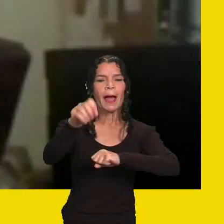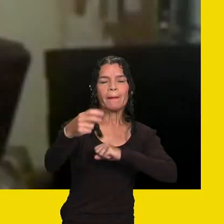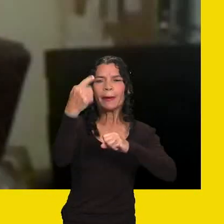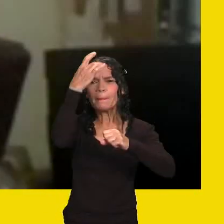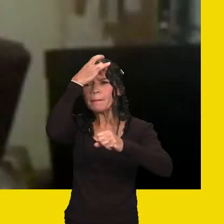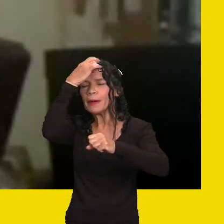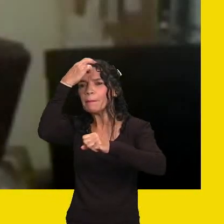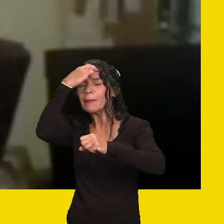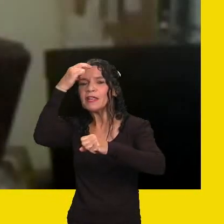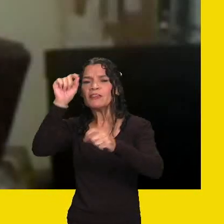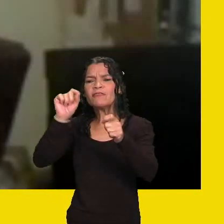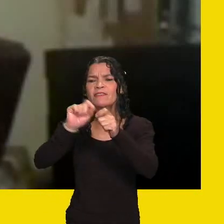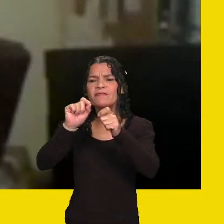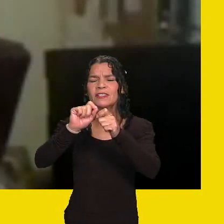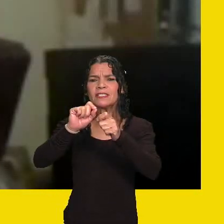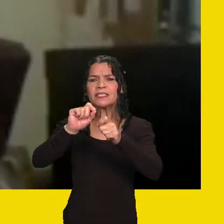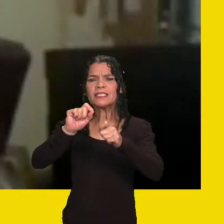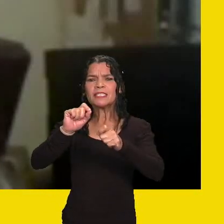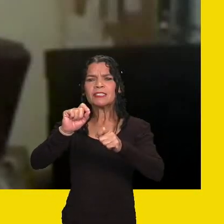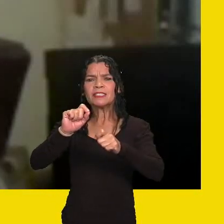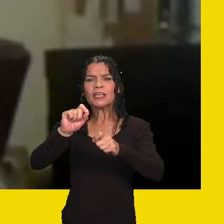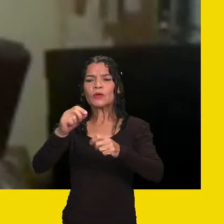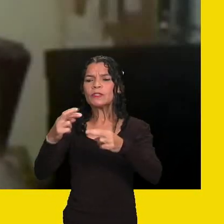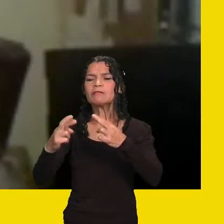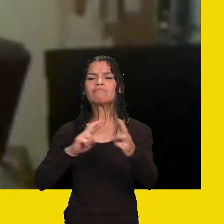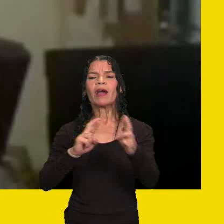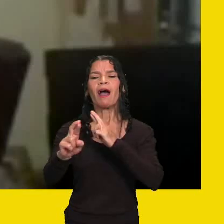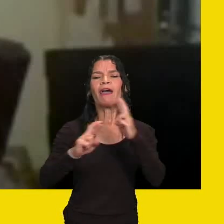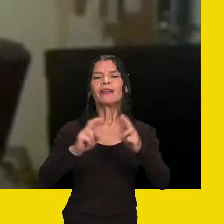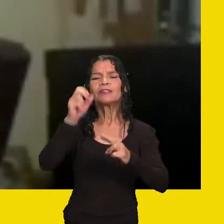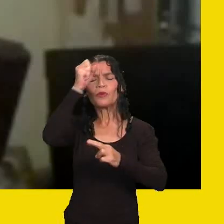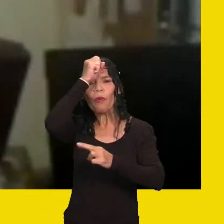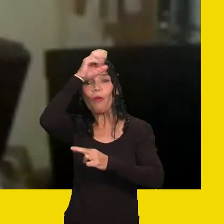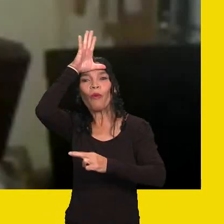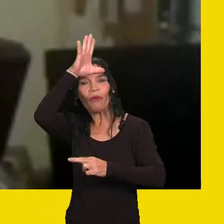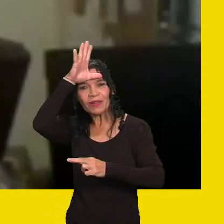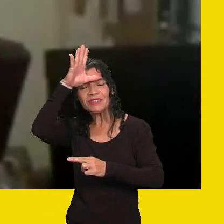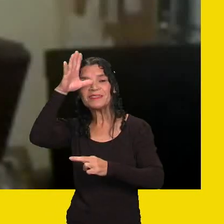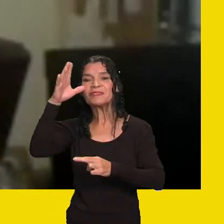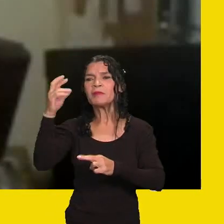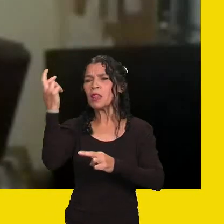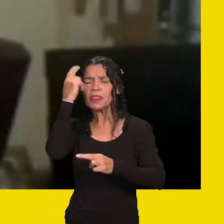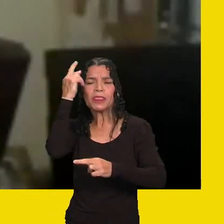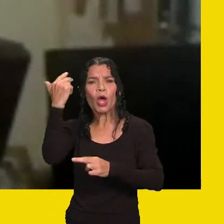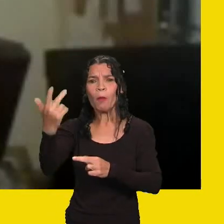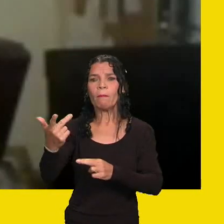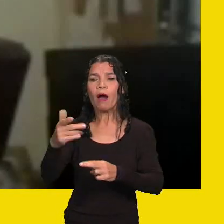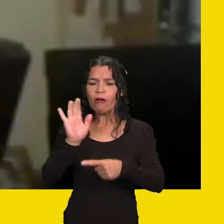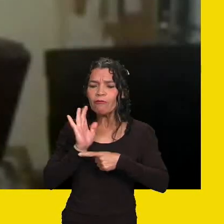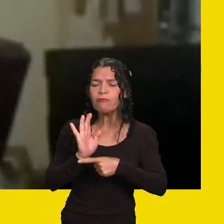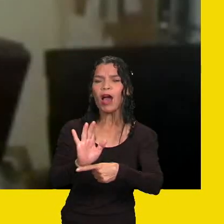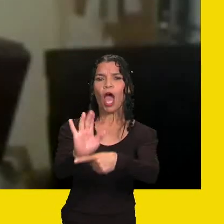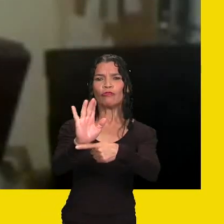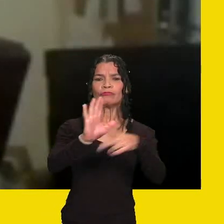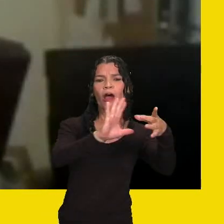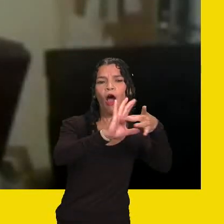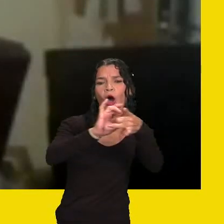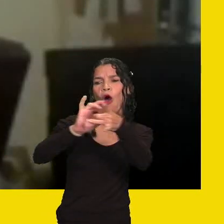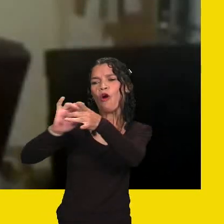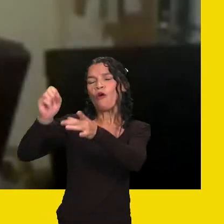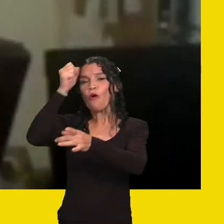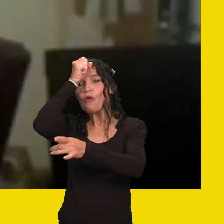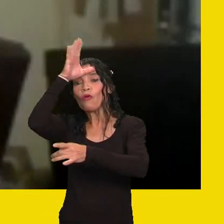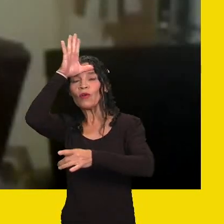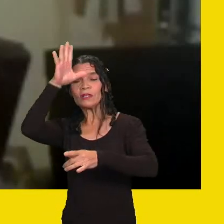e fazer com que a sua relação com o conhecimento formal ajudará a contextualizar esse